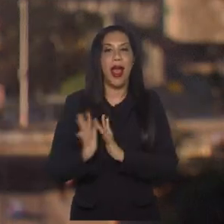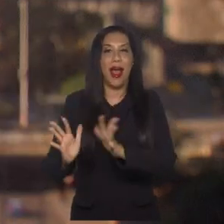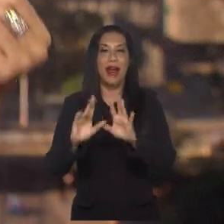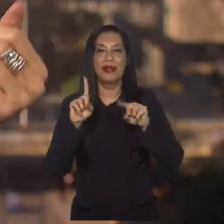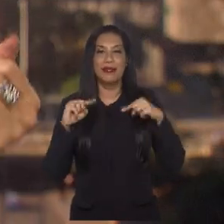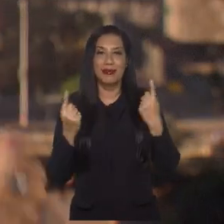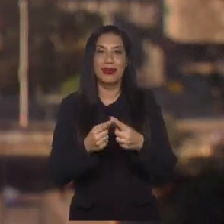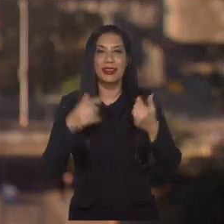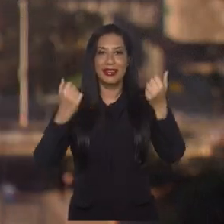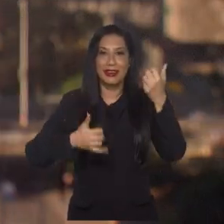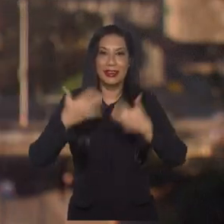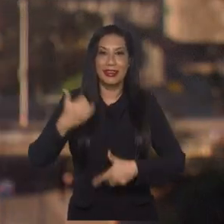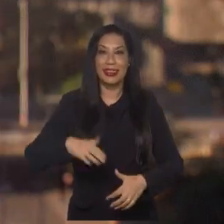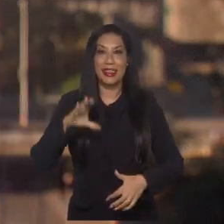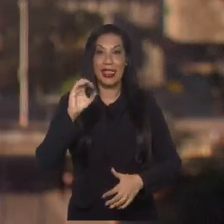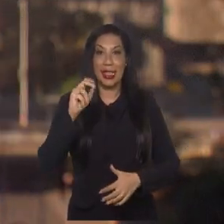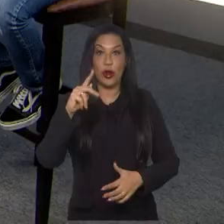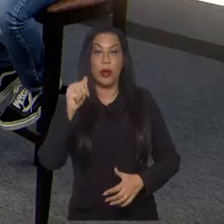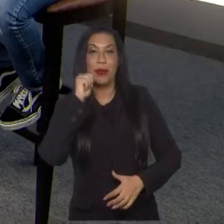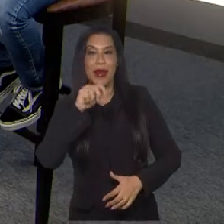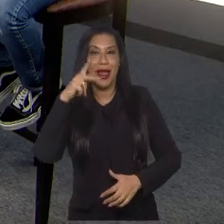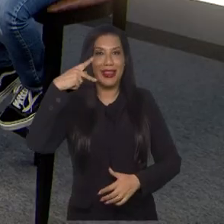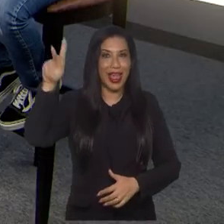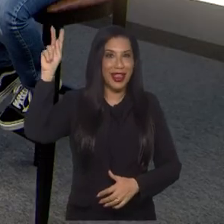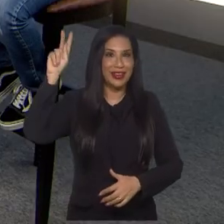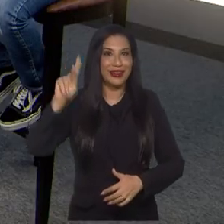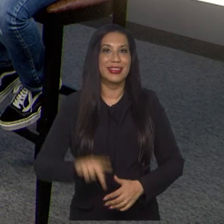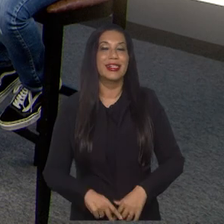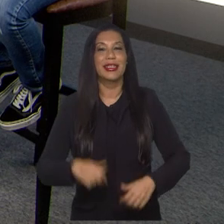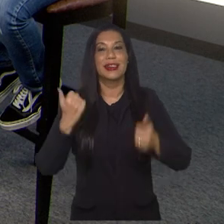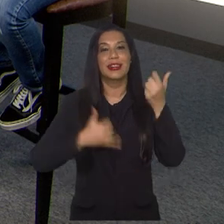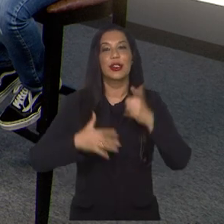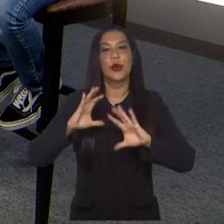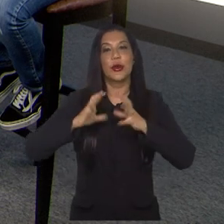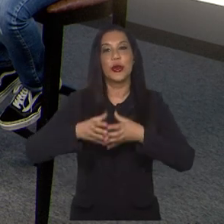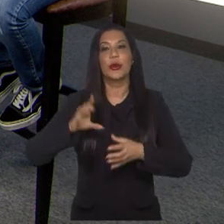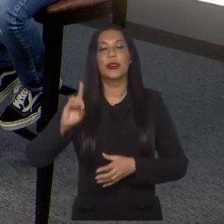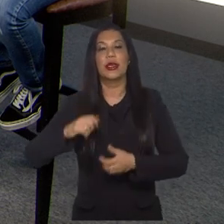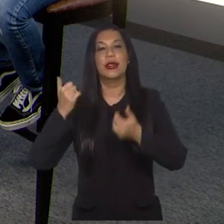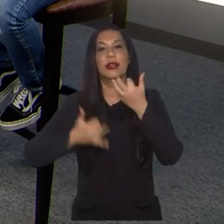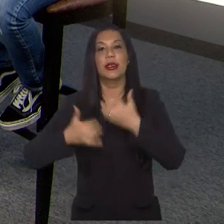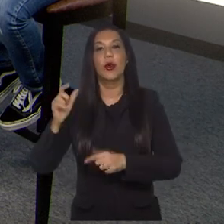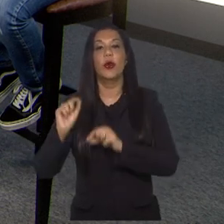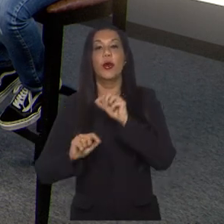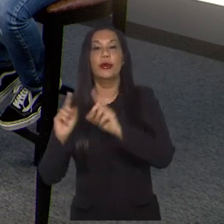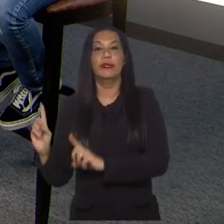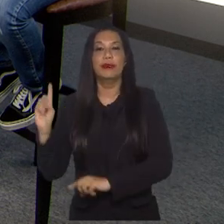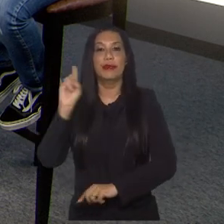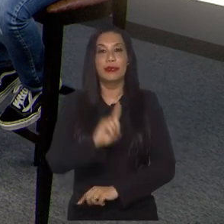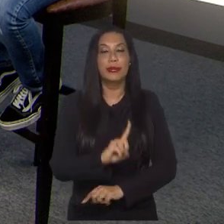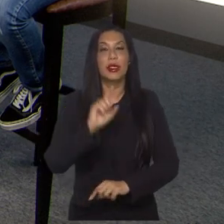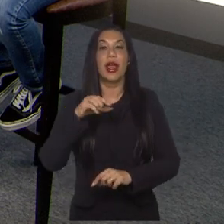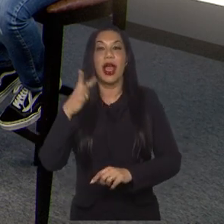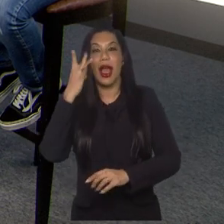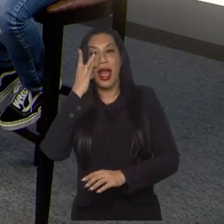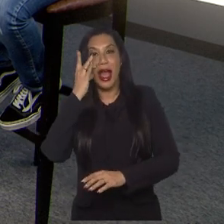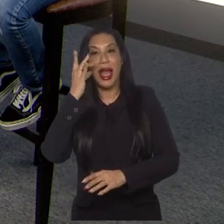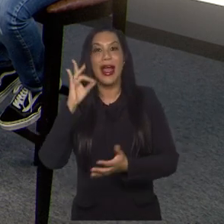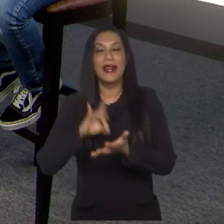resenha, simbora então falar da Copa Delas. Para falar do Grupo D, eu conto aqui com a presença